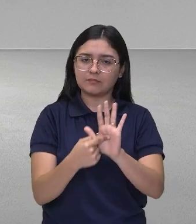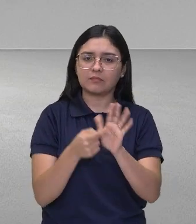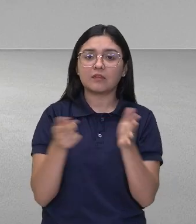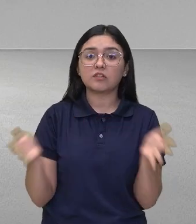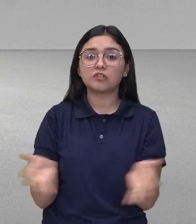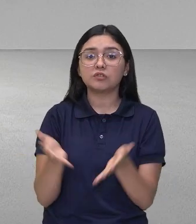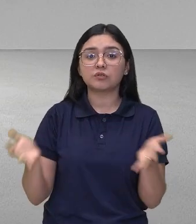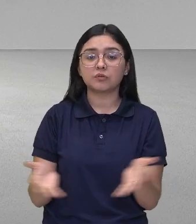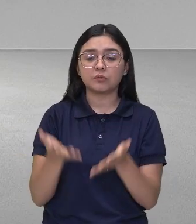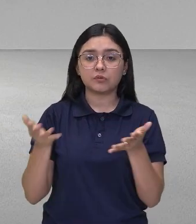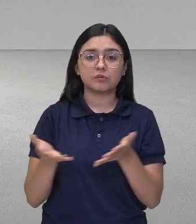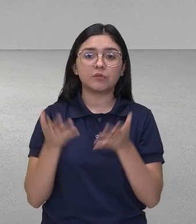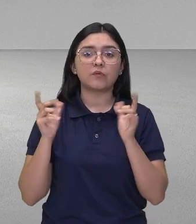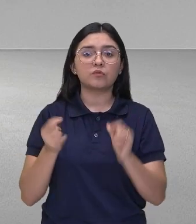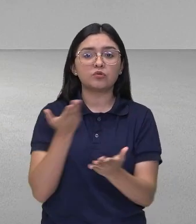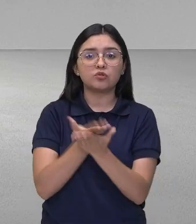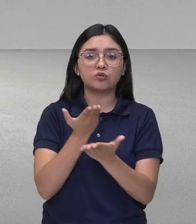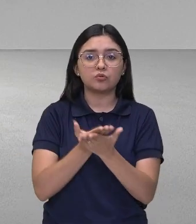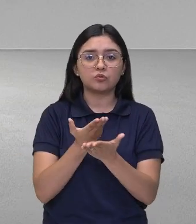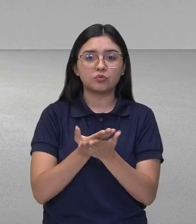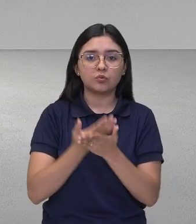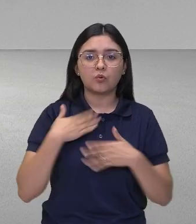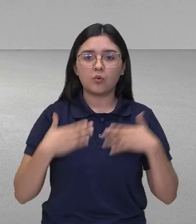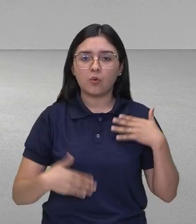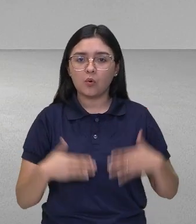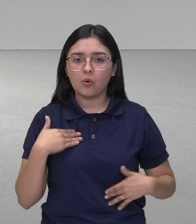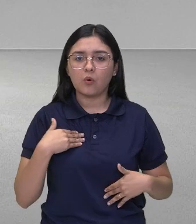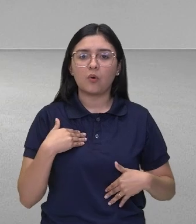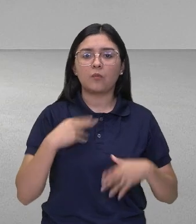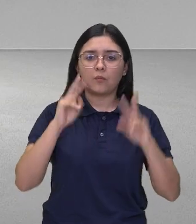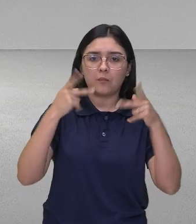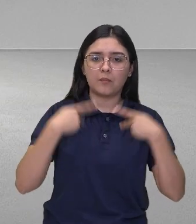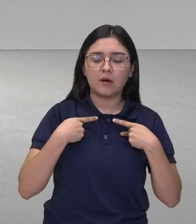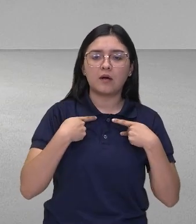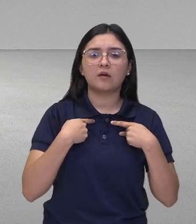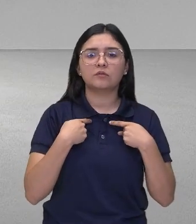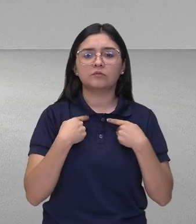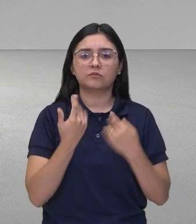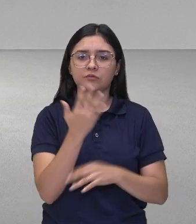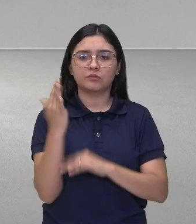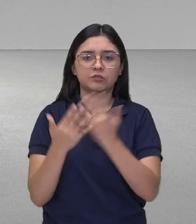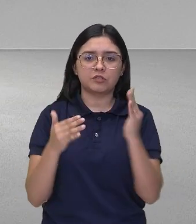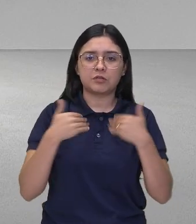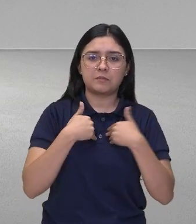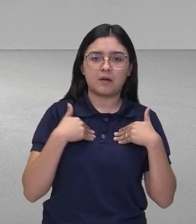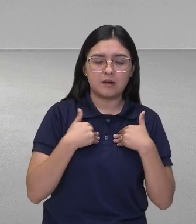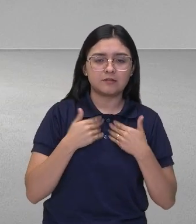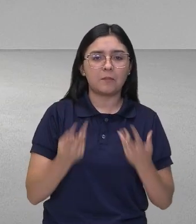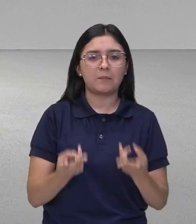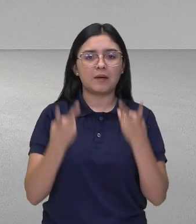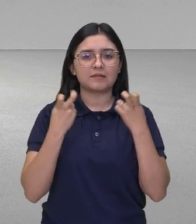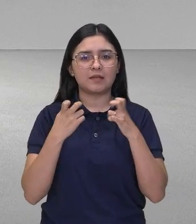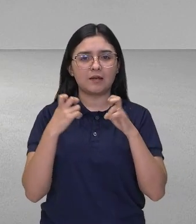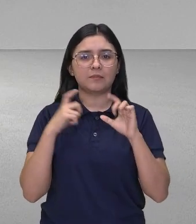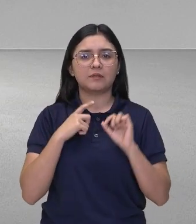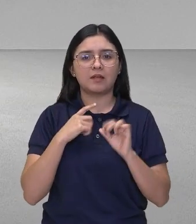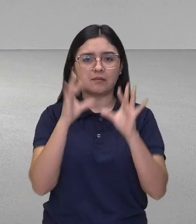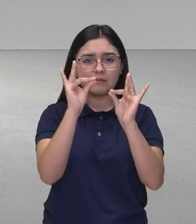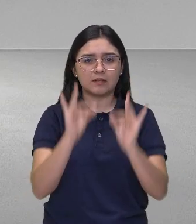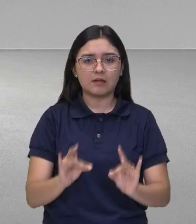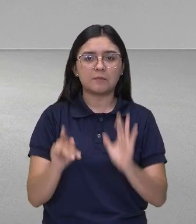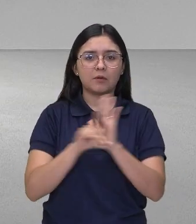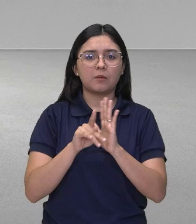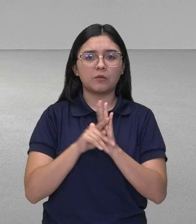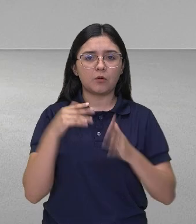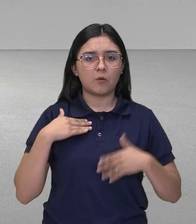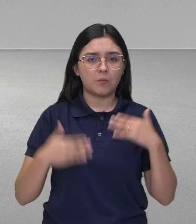da anatomia humana, das plantas e dos animais. Então, percebam a anatomia humana, que é, então, aí, né, mesmo